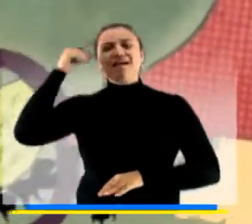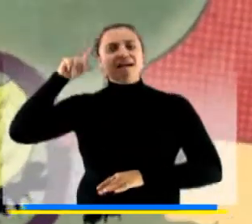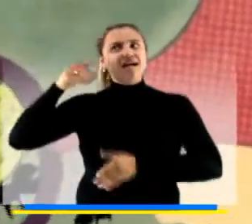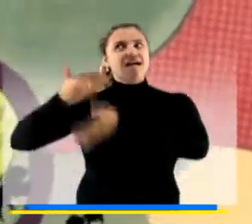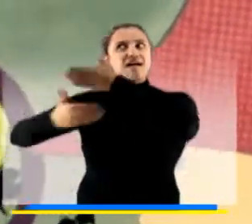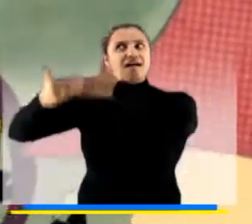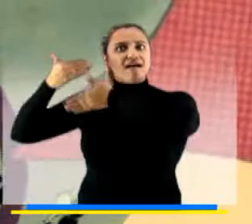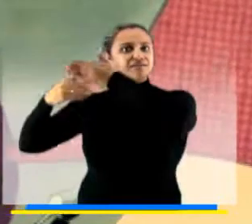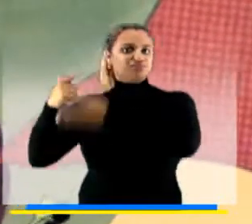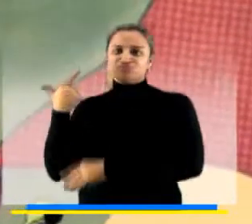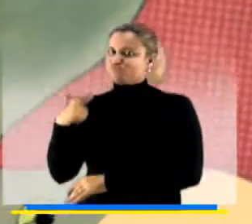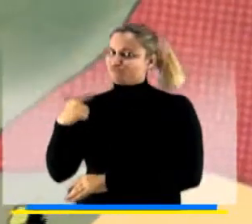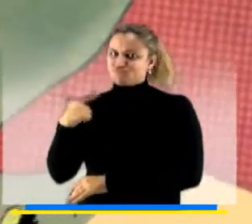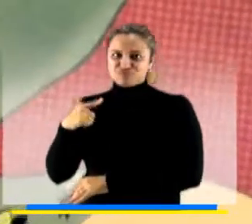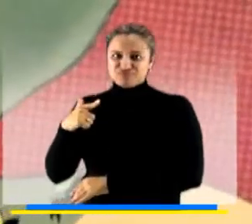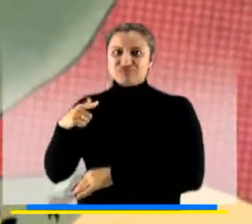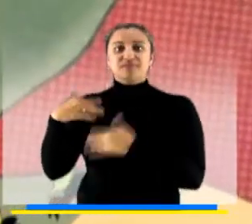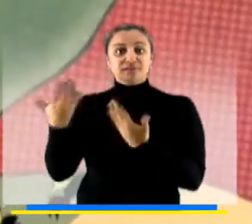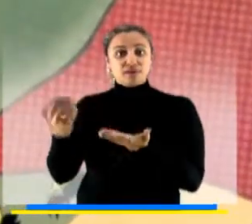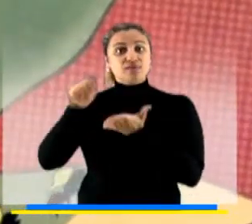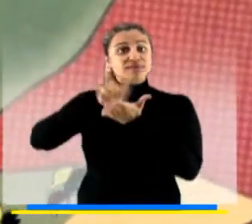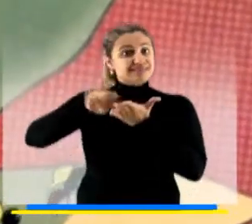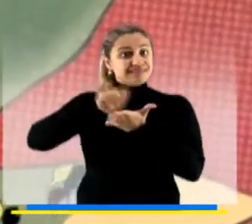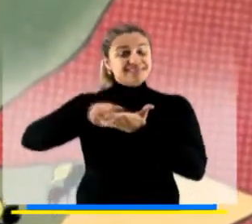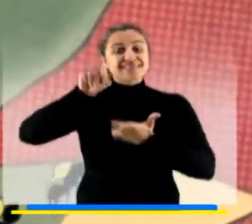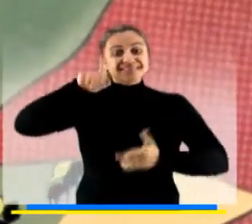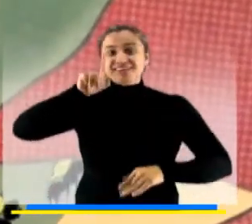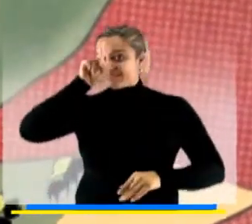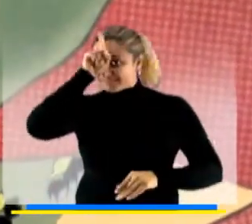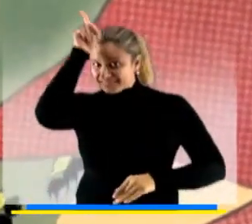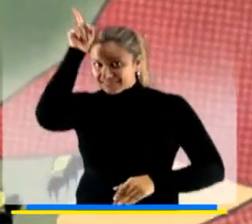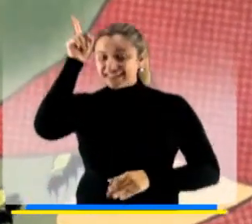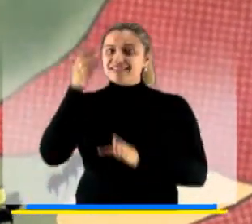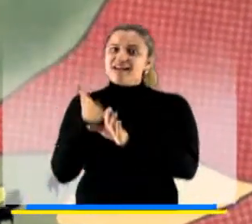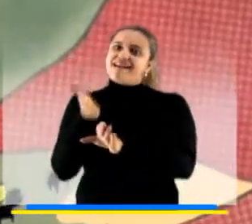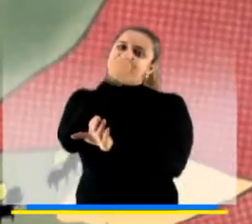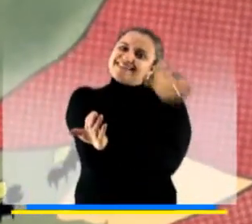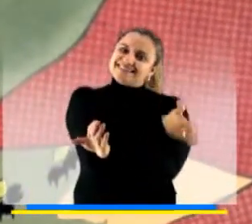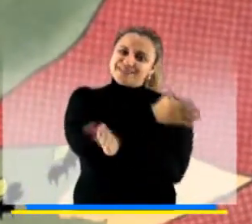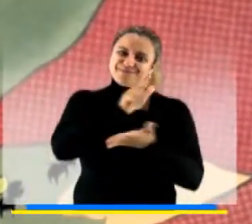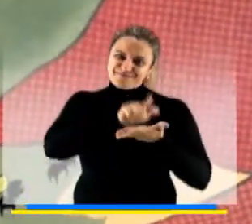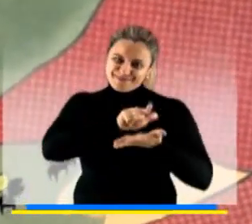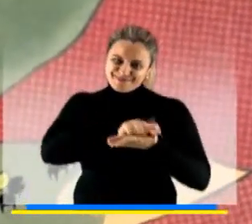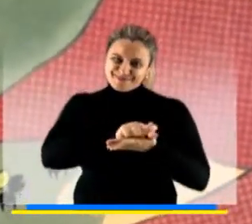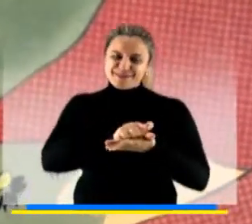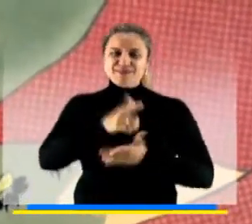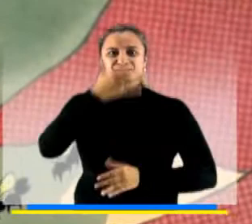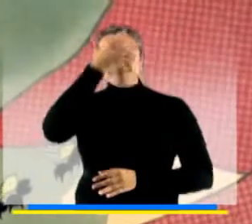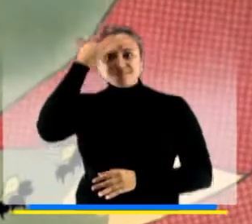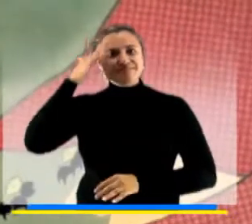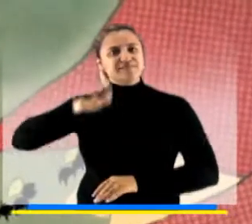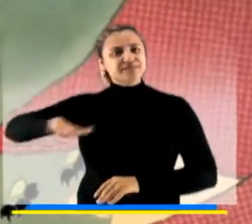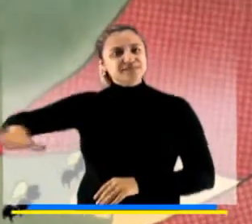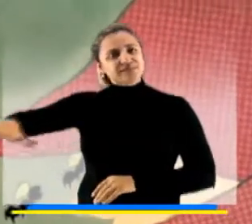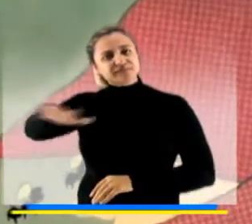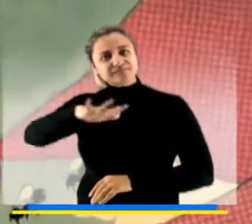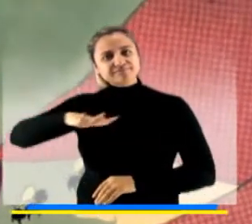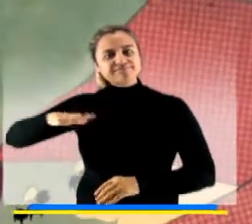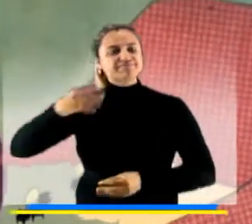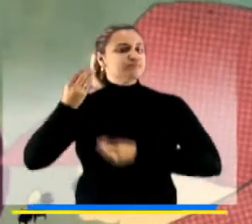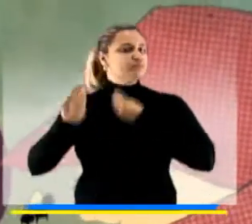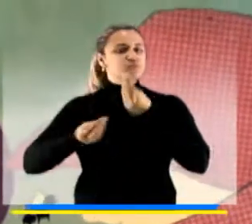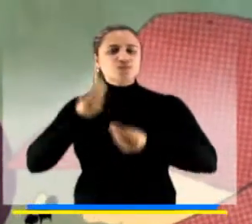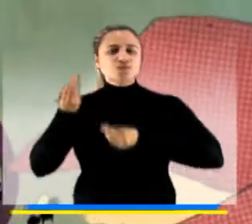sempre. De fato, a escrita foi inventada antes do papel. E os homens, desde então,